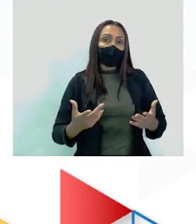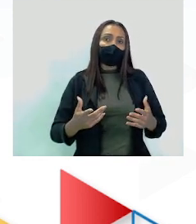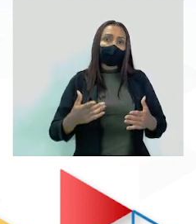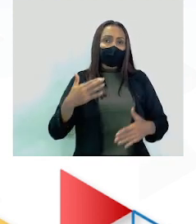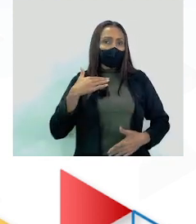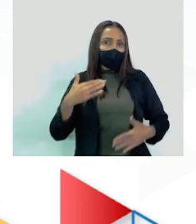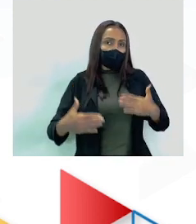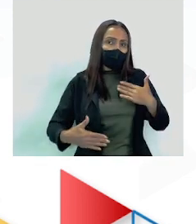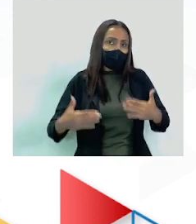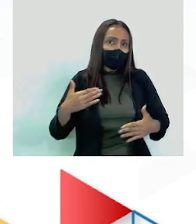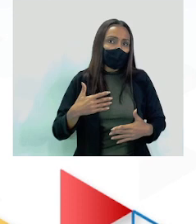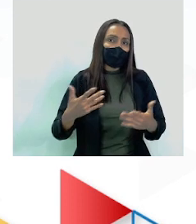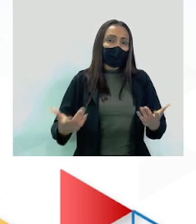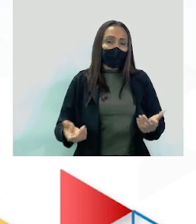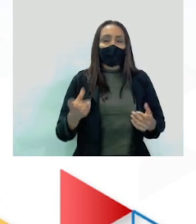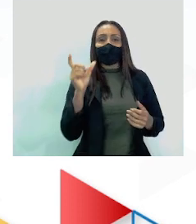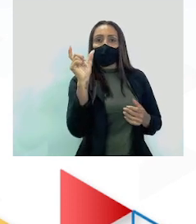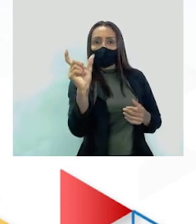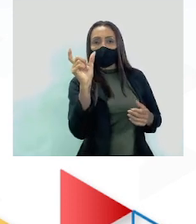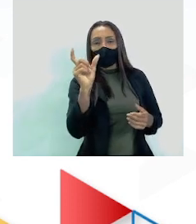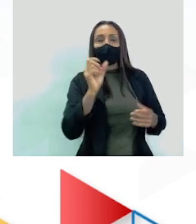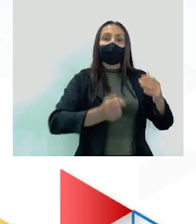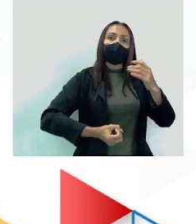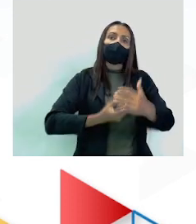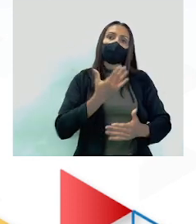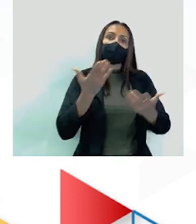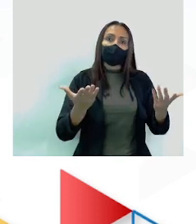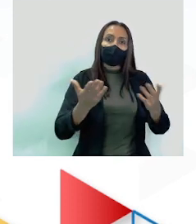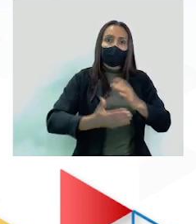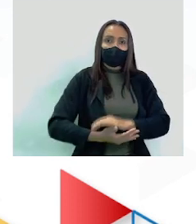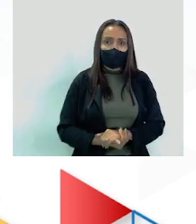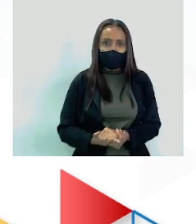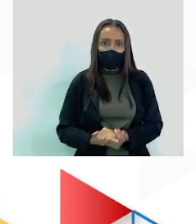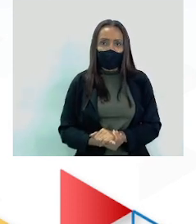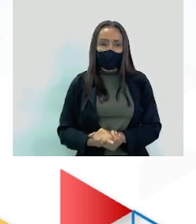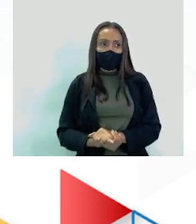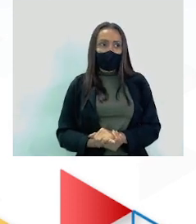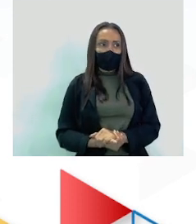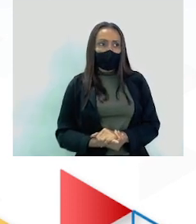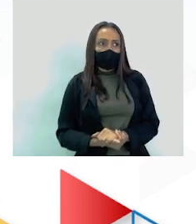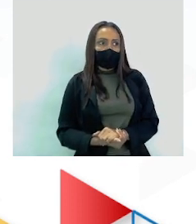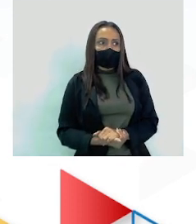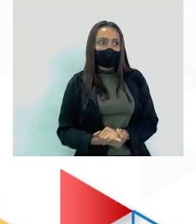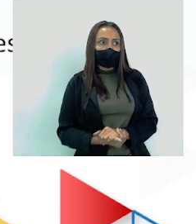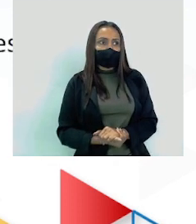né, que foi delegado esse nome daqui. Então a locomoção era basicamente a caminhada.